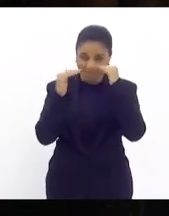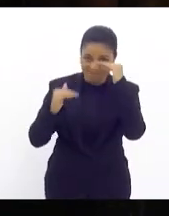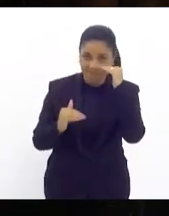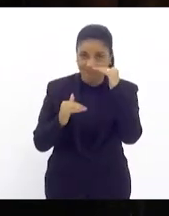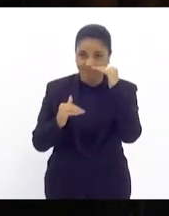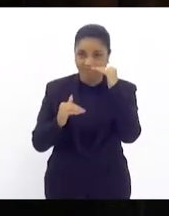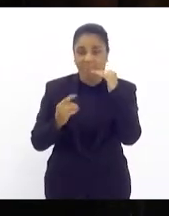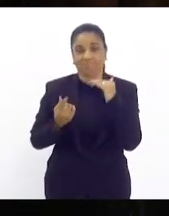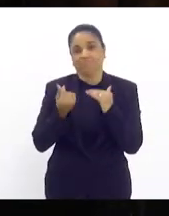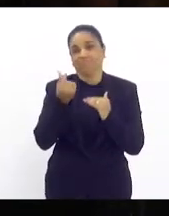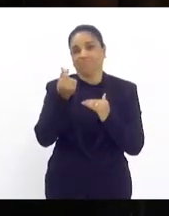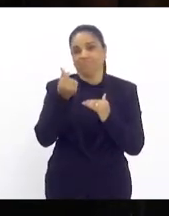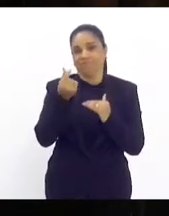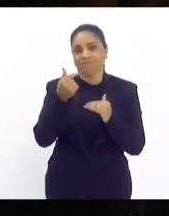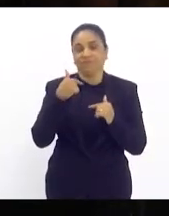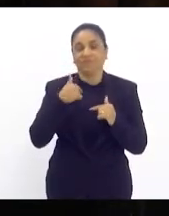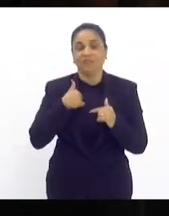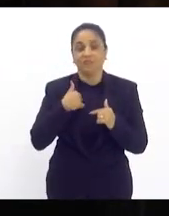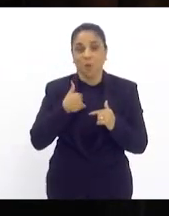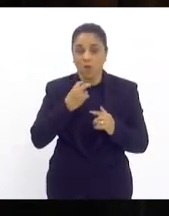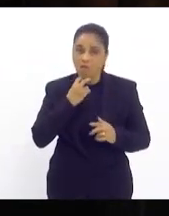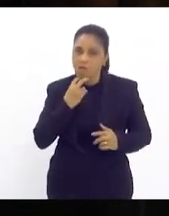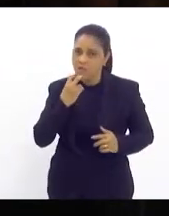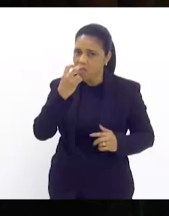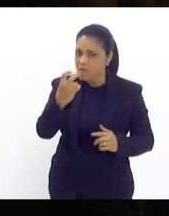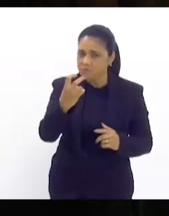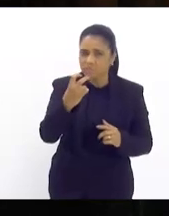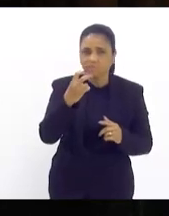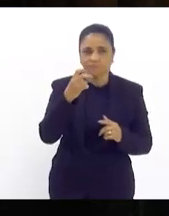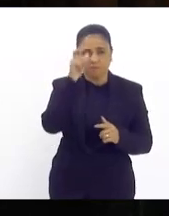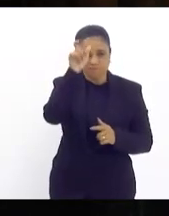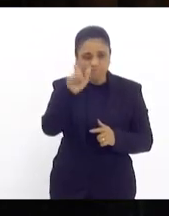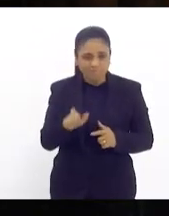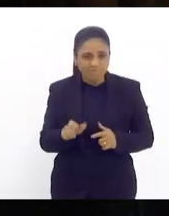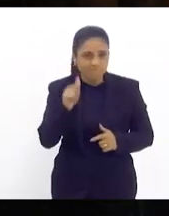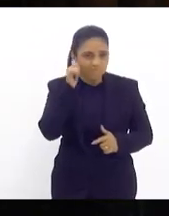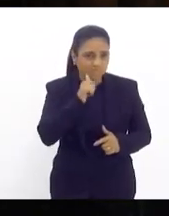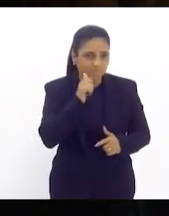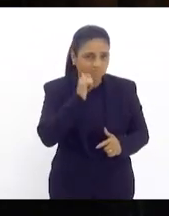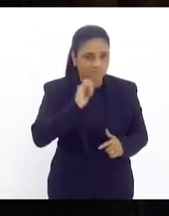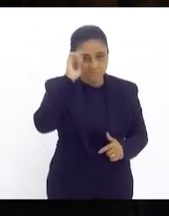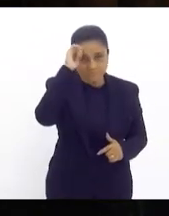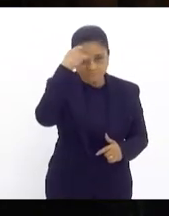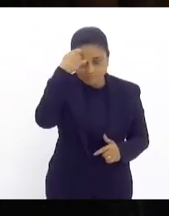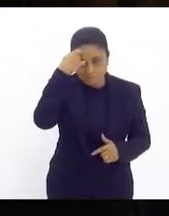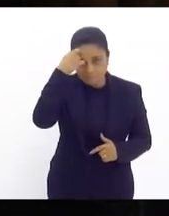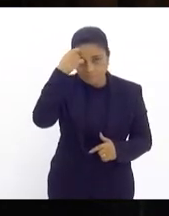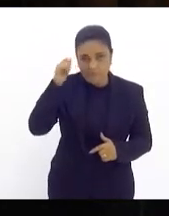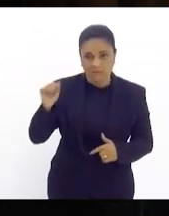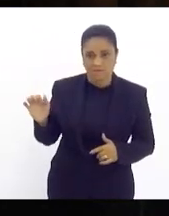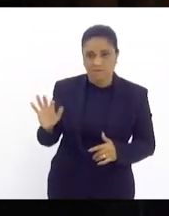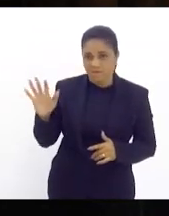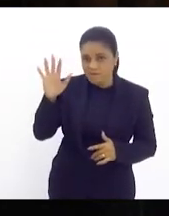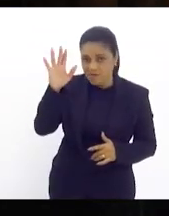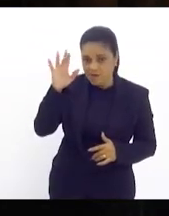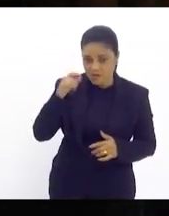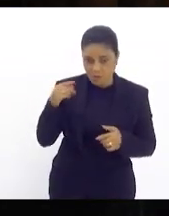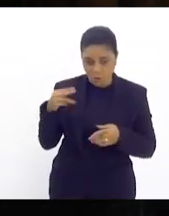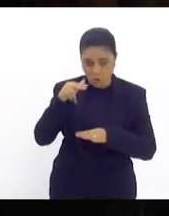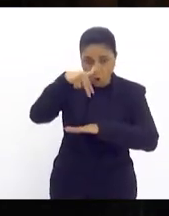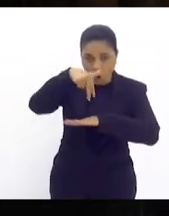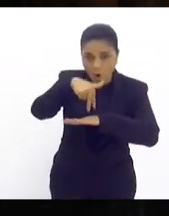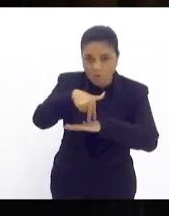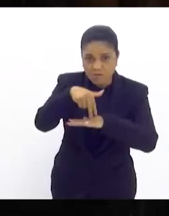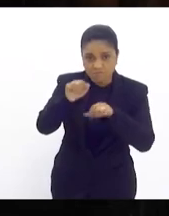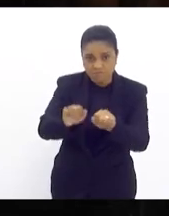para nós mulheres pretas vindas das favelas que ocupam o Parlamento Hoje